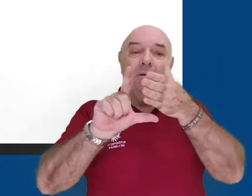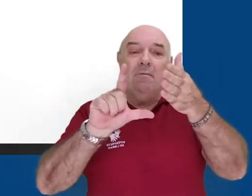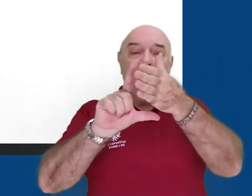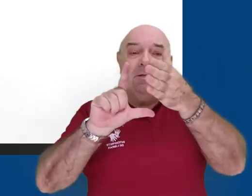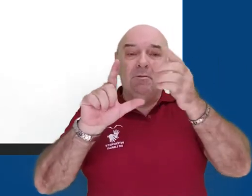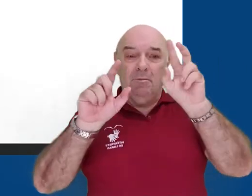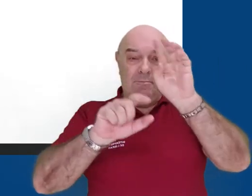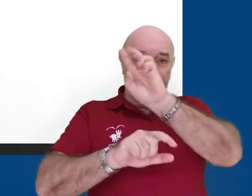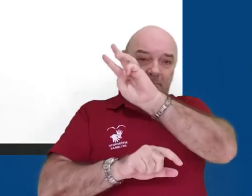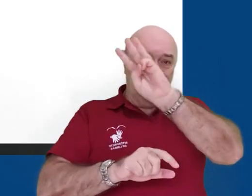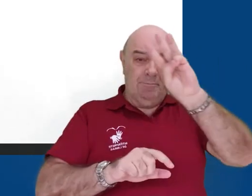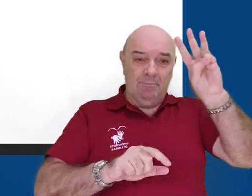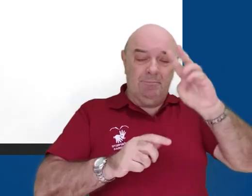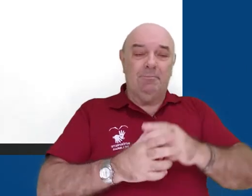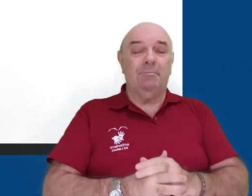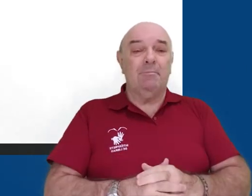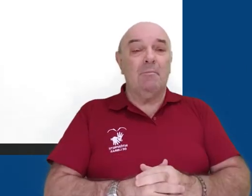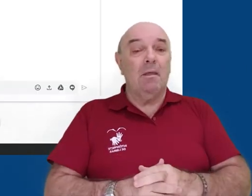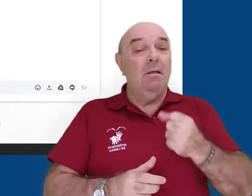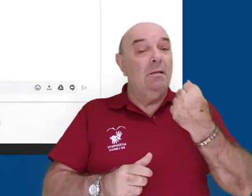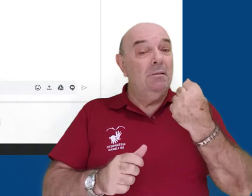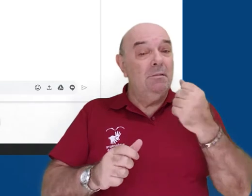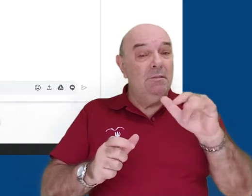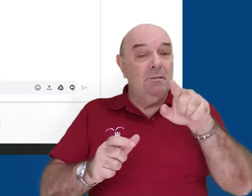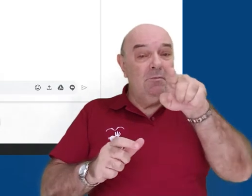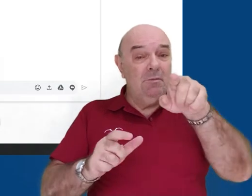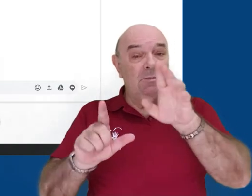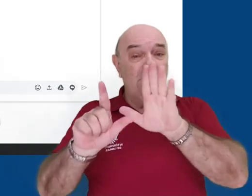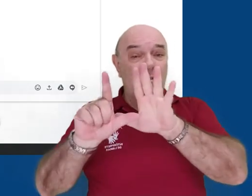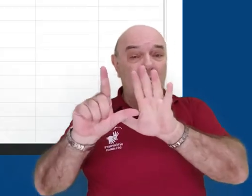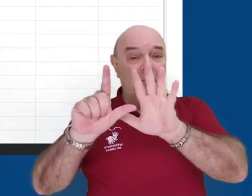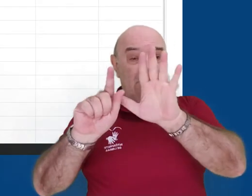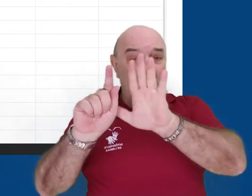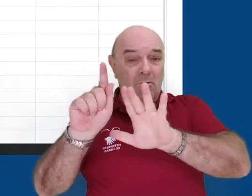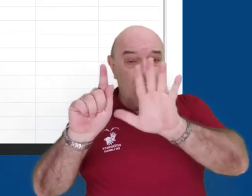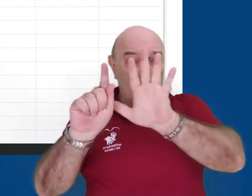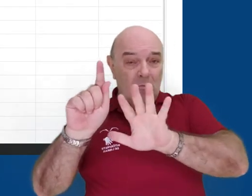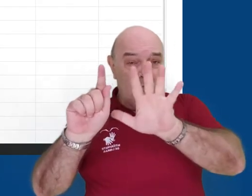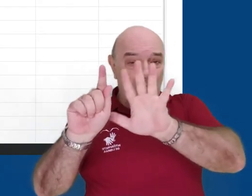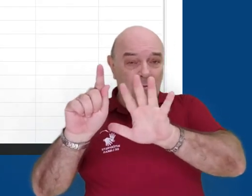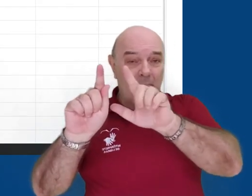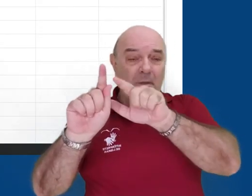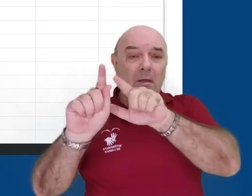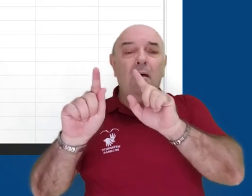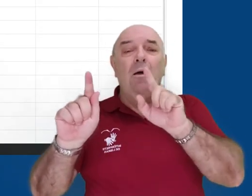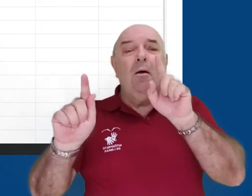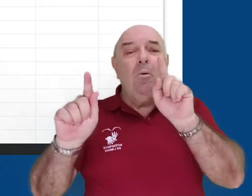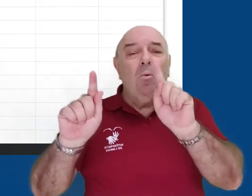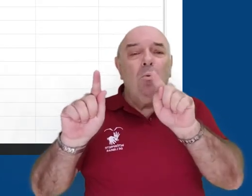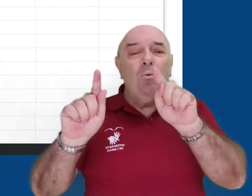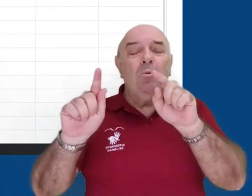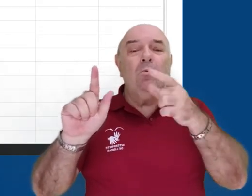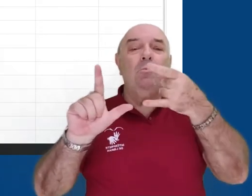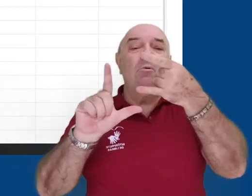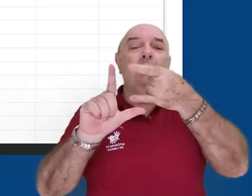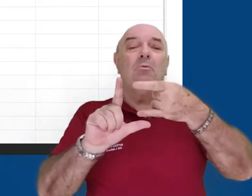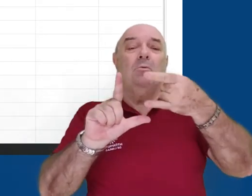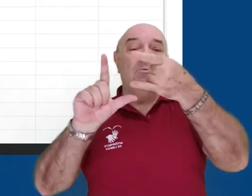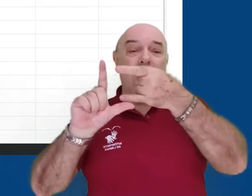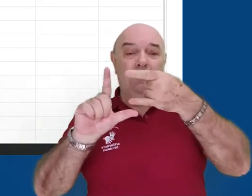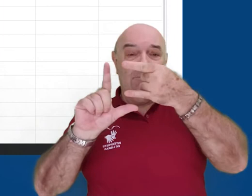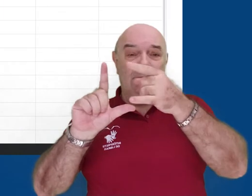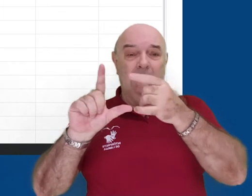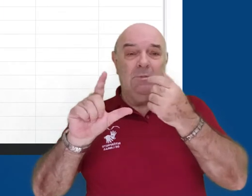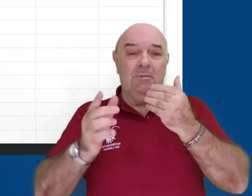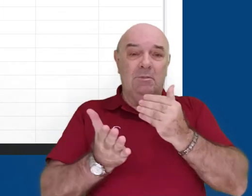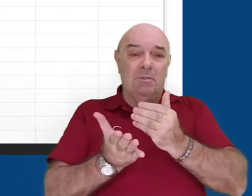navegador. Se estivermos no Google Agenda, acima do link podemos clicar no botão Entrar com o Google Meet.